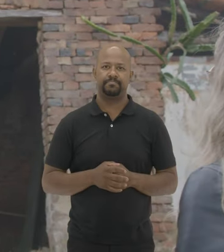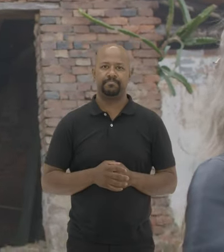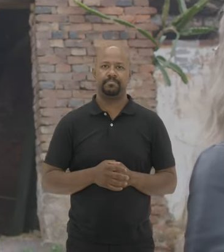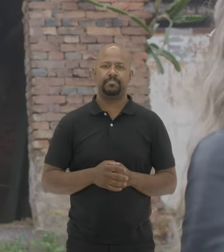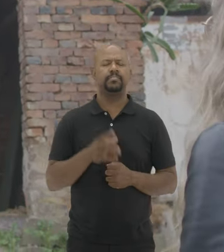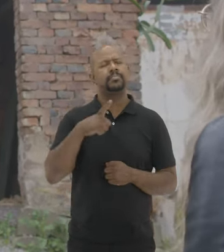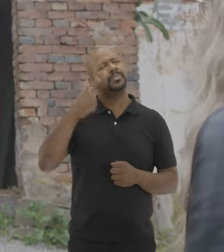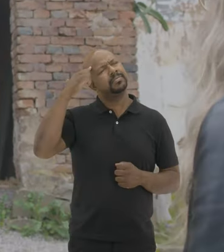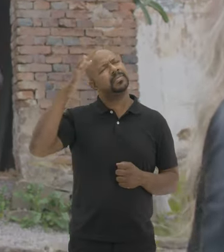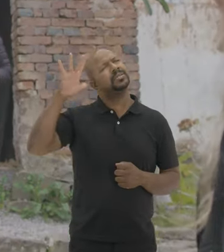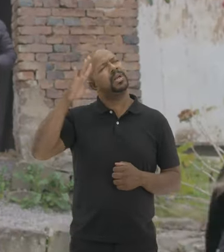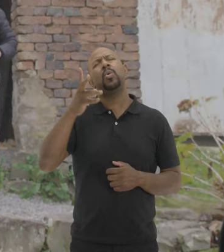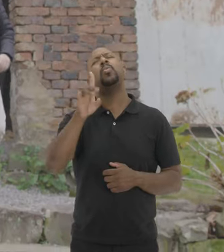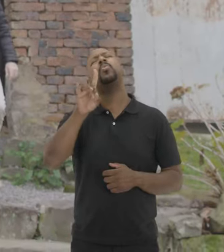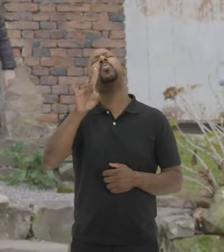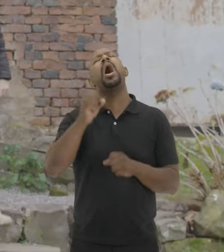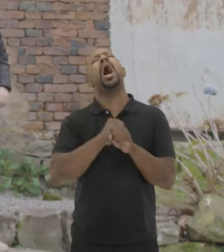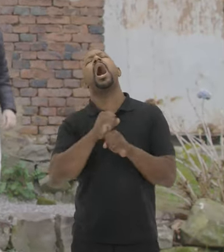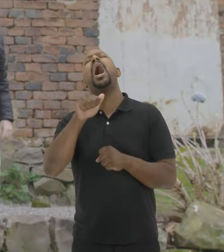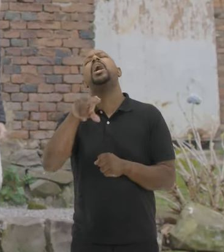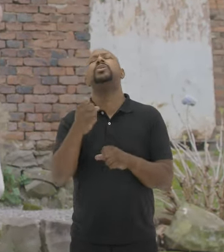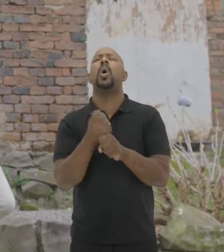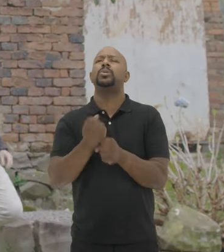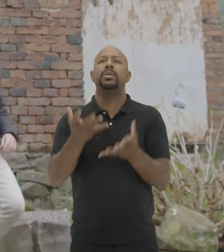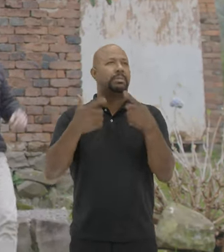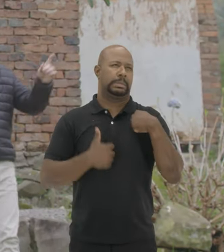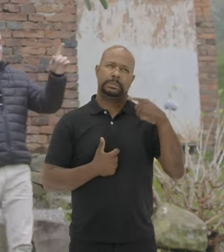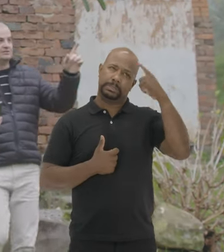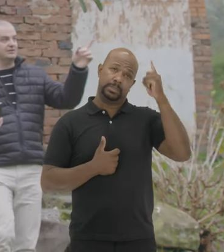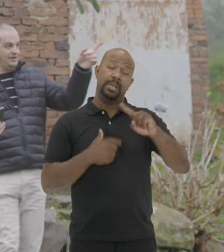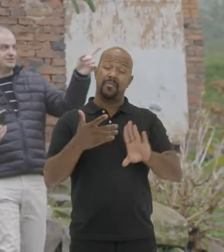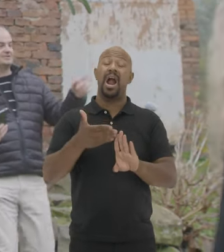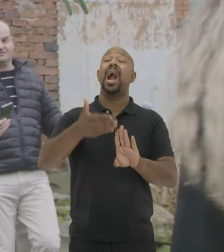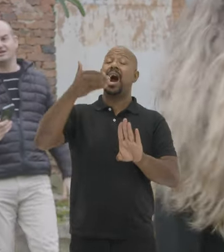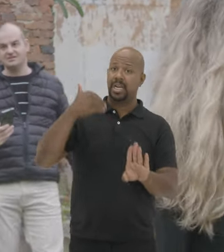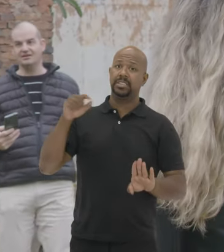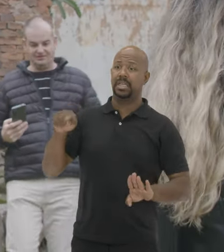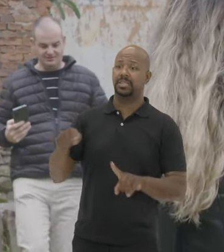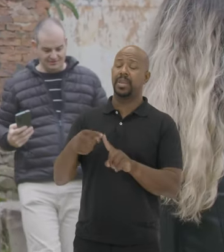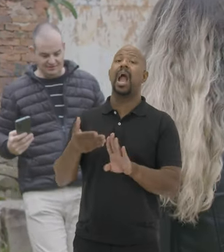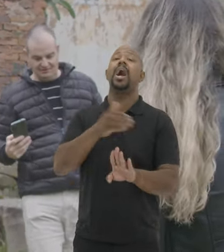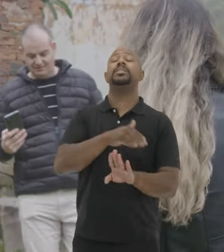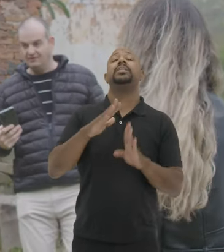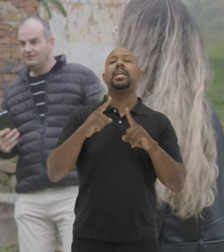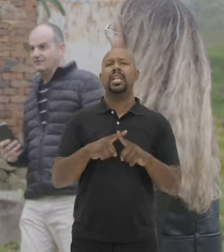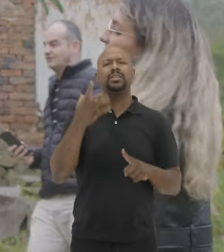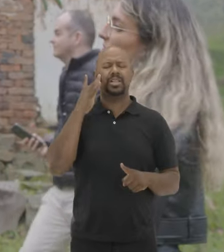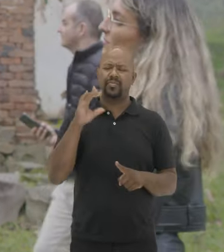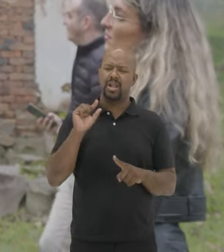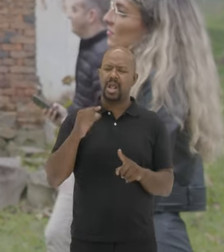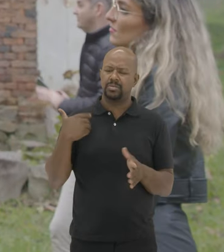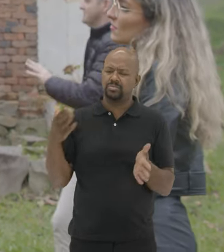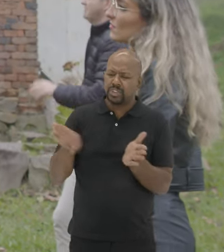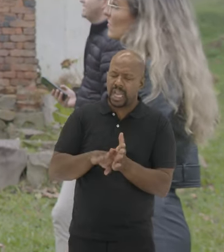O senhor tem ideia do ano de construção desse aqui? Esse aí eu não tenho, mas foi bem antes que esse aqui, porque antes, esse aqui é antes da igreja ainda, né? Então acho que foi logo que